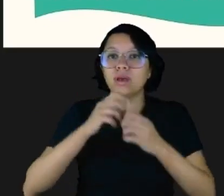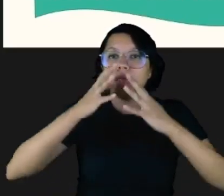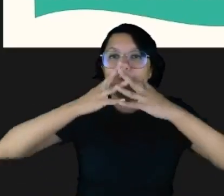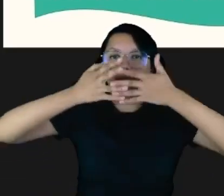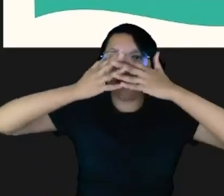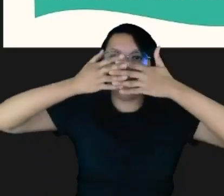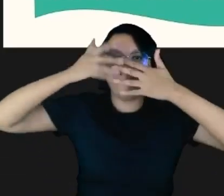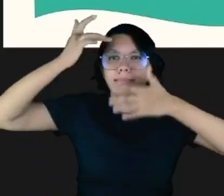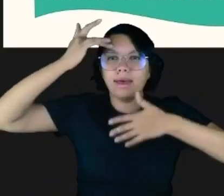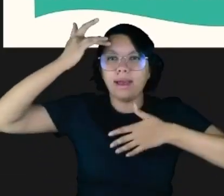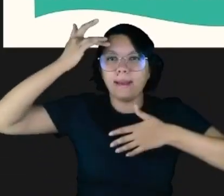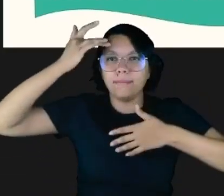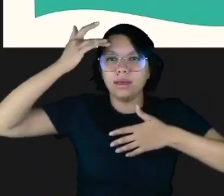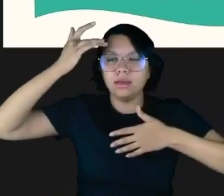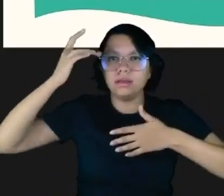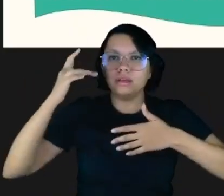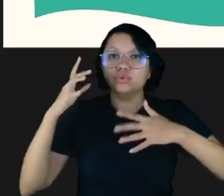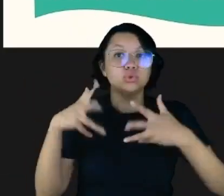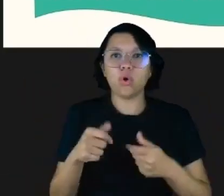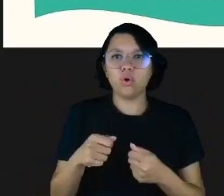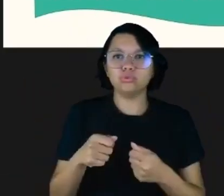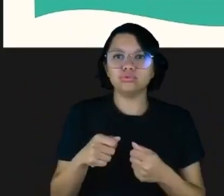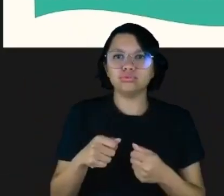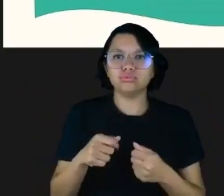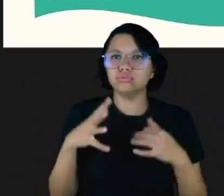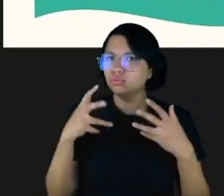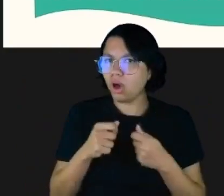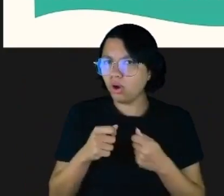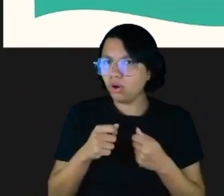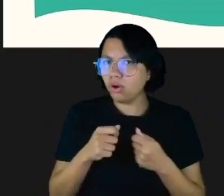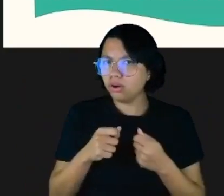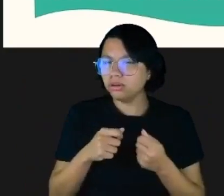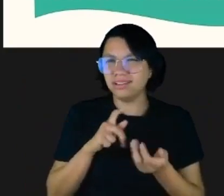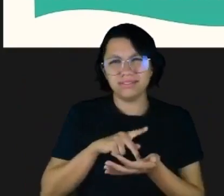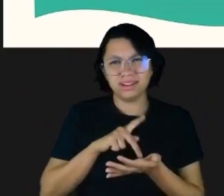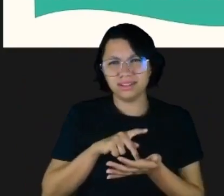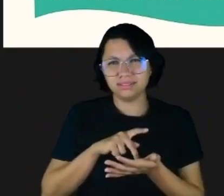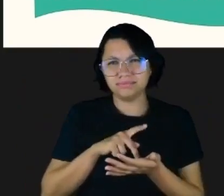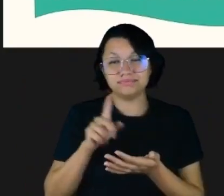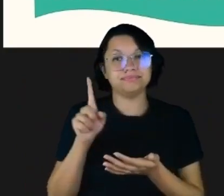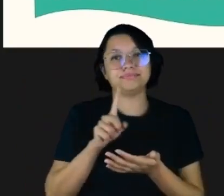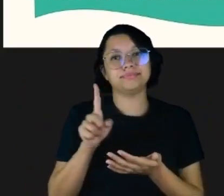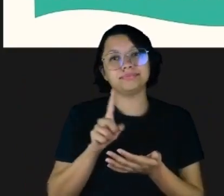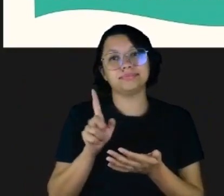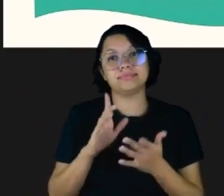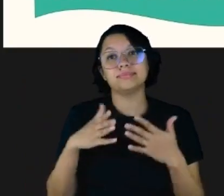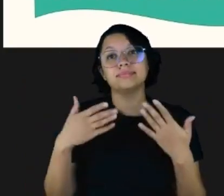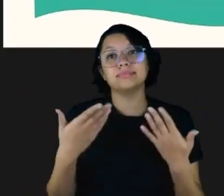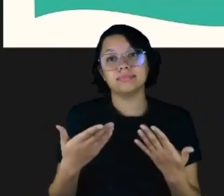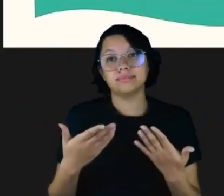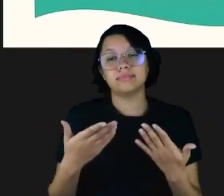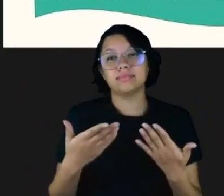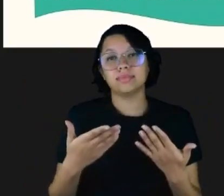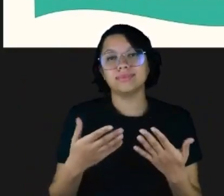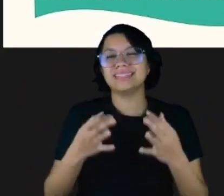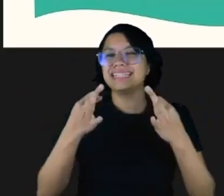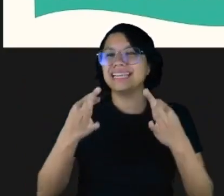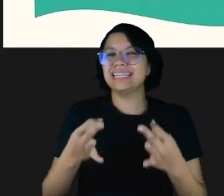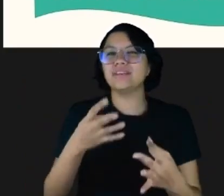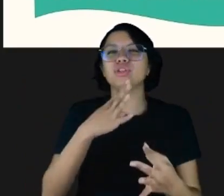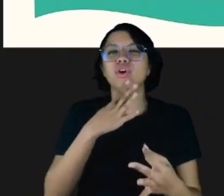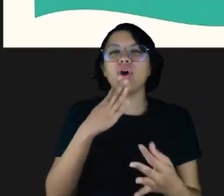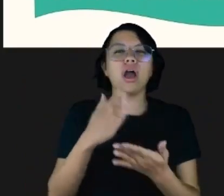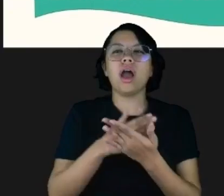mental. Todos, sem exceção. É uma verdade? Não. Eu garanto que você deve conhecer